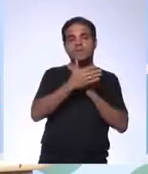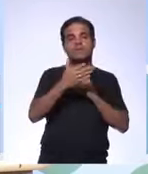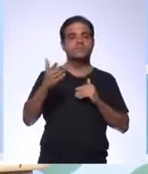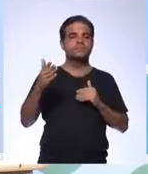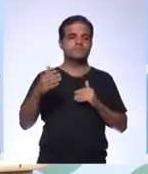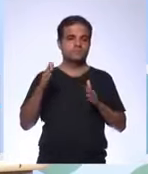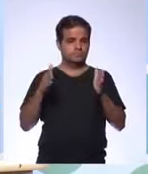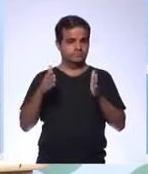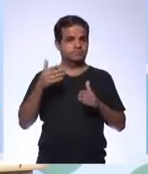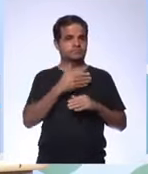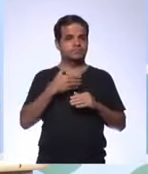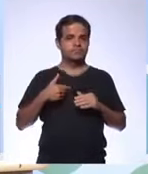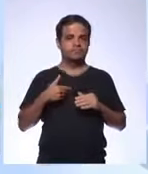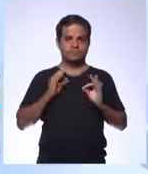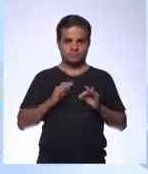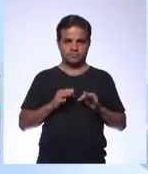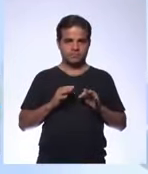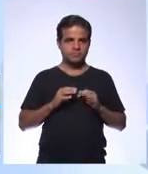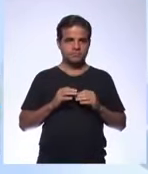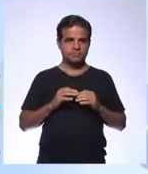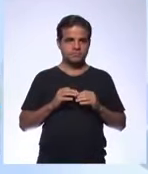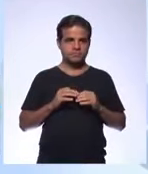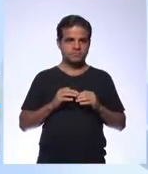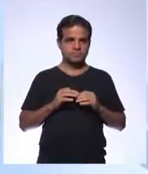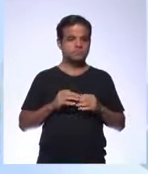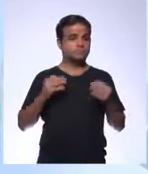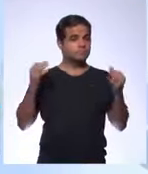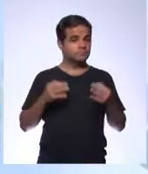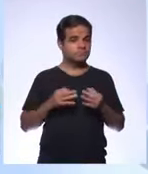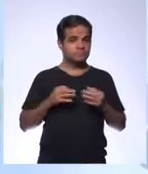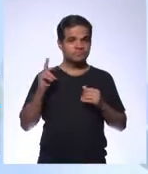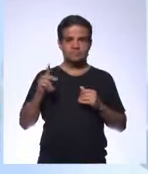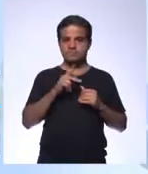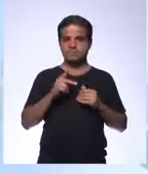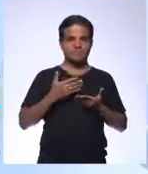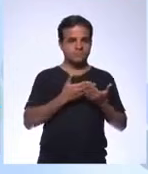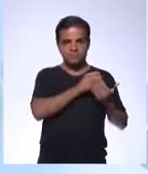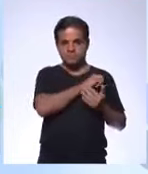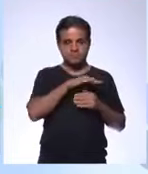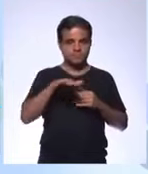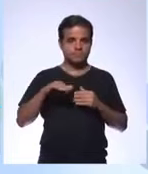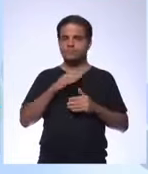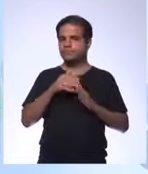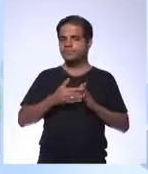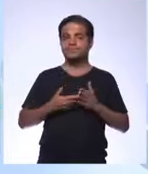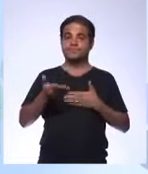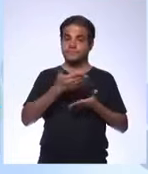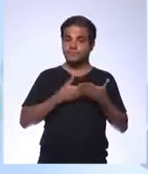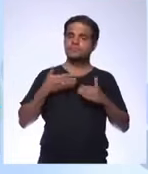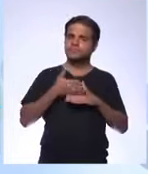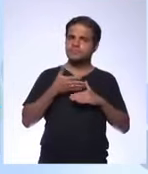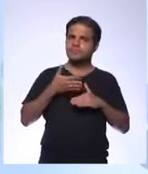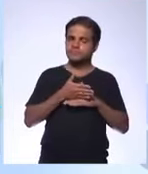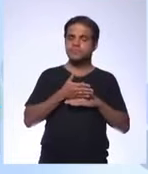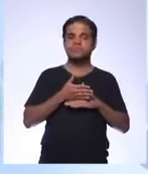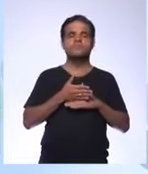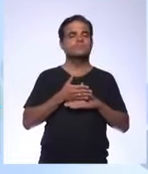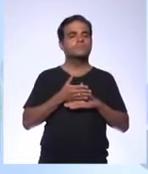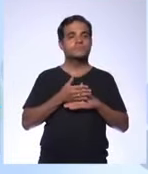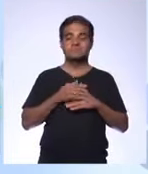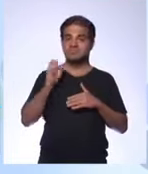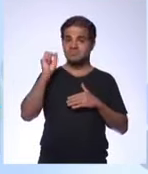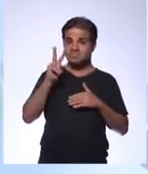o regime. Perfeitamente, estudantes, professores, agradeço demais as interações e as participações, e